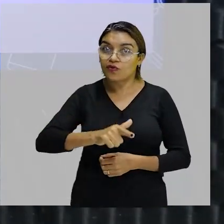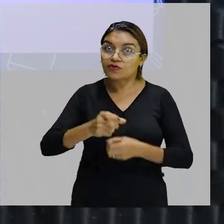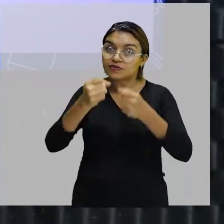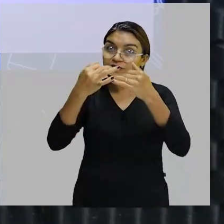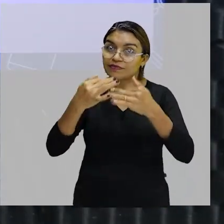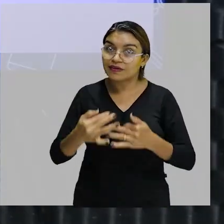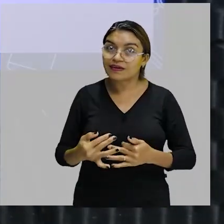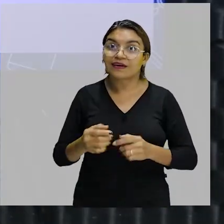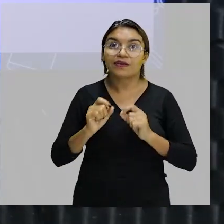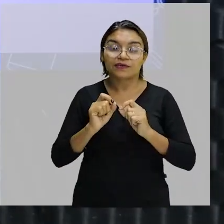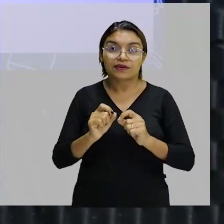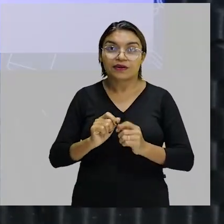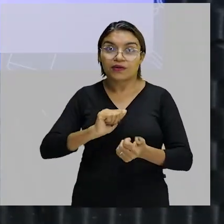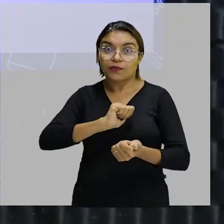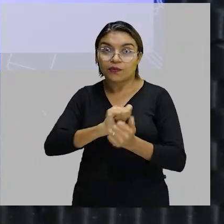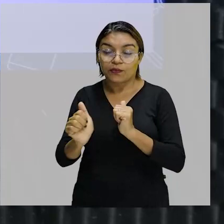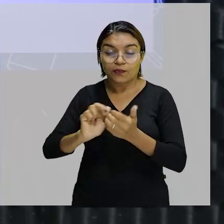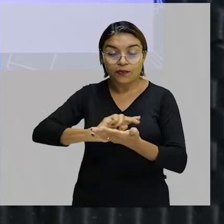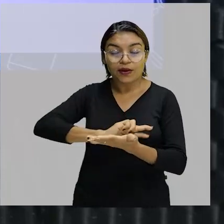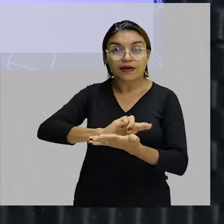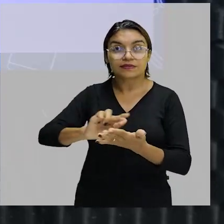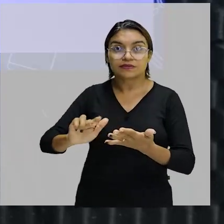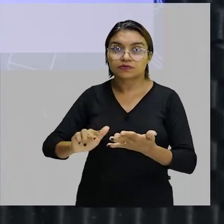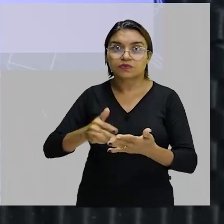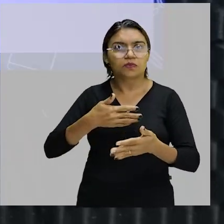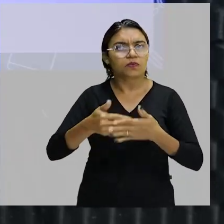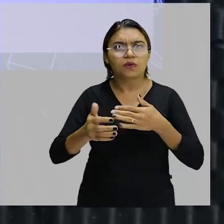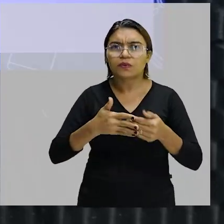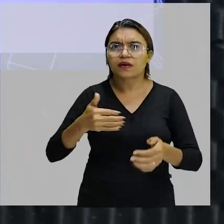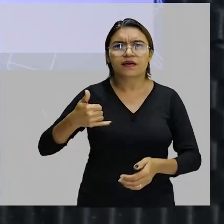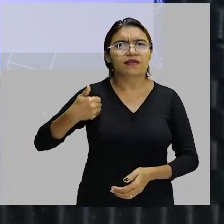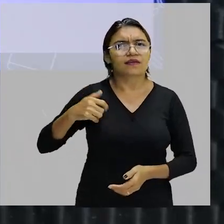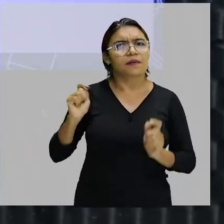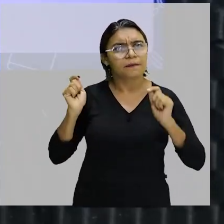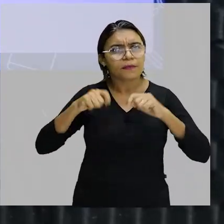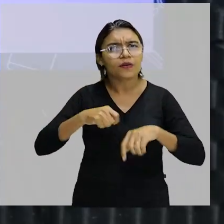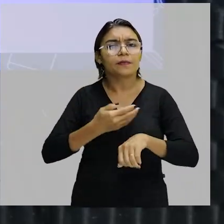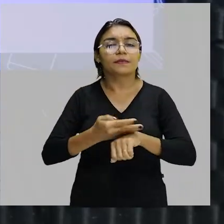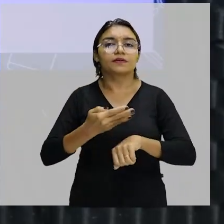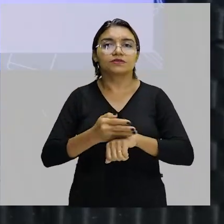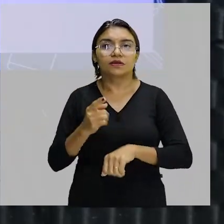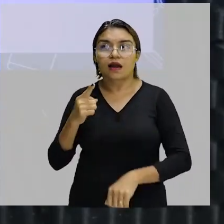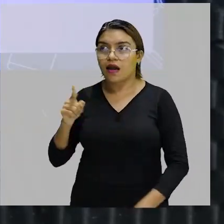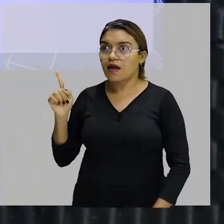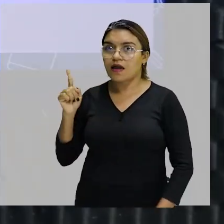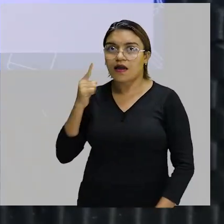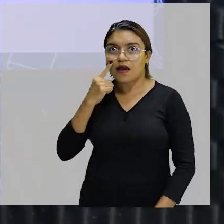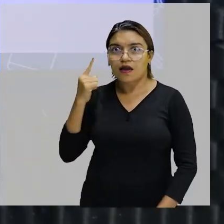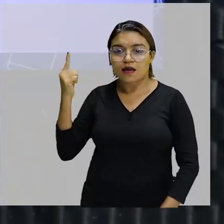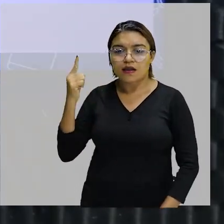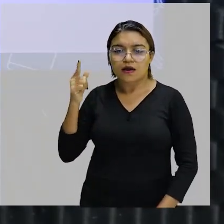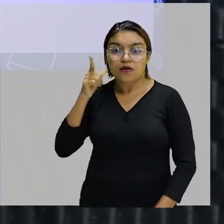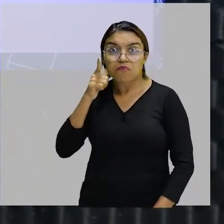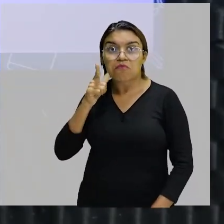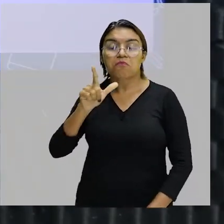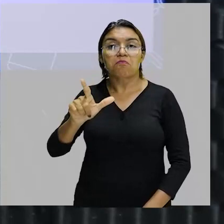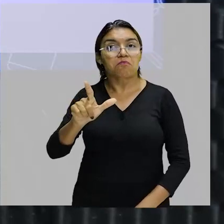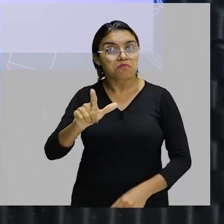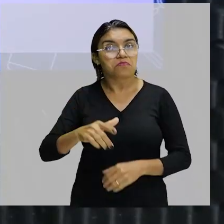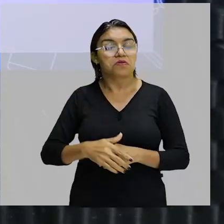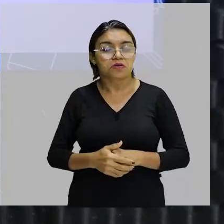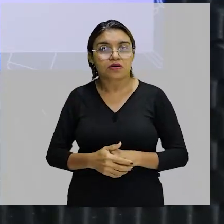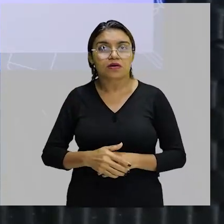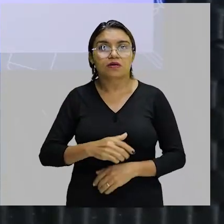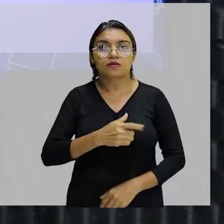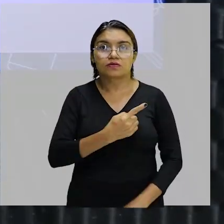para vocês ainda há pouco. O atletismo ele é para qualquer idade. Ela é recordista mundial nos 100